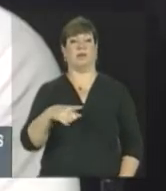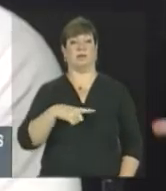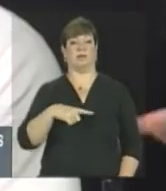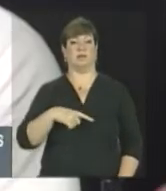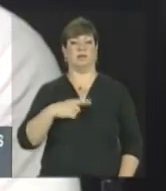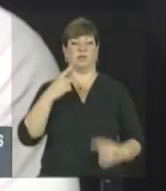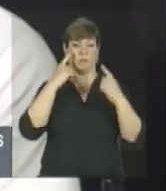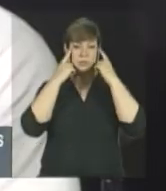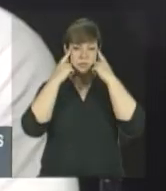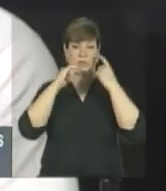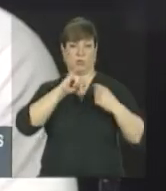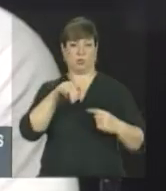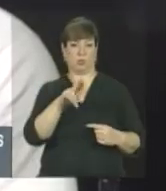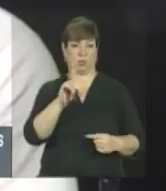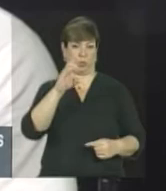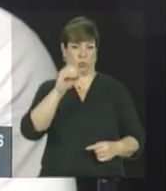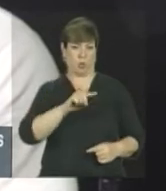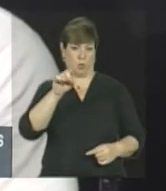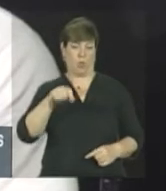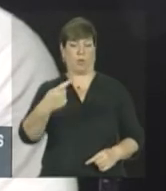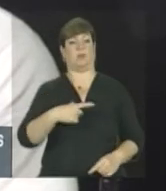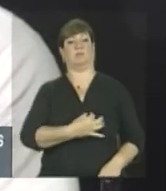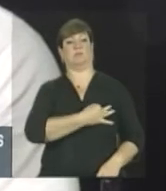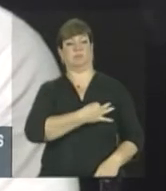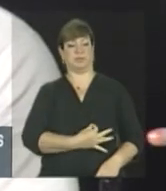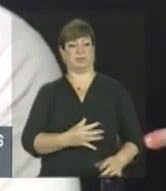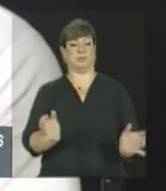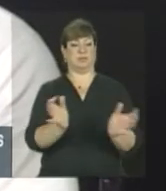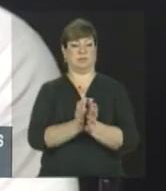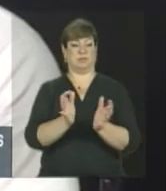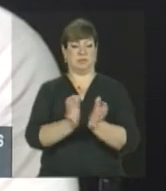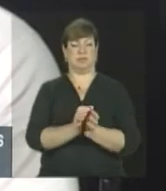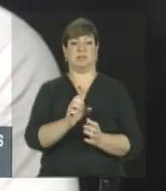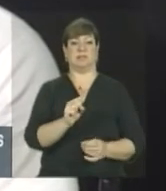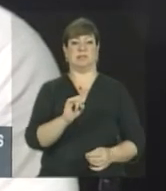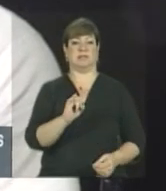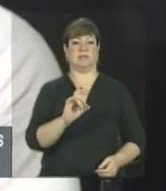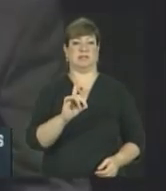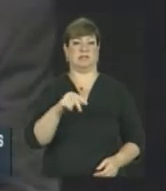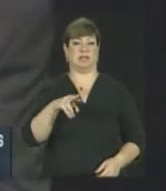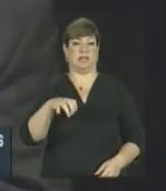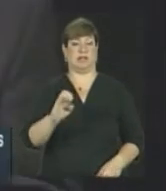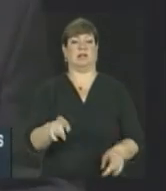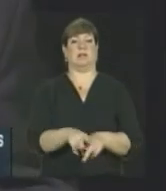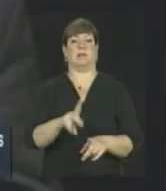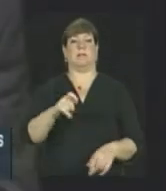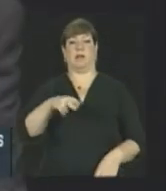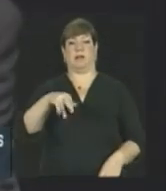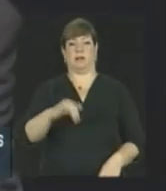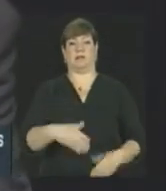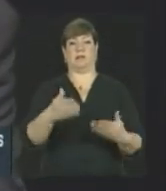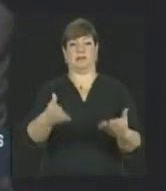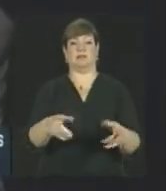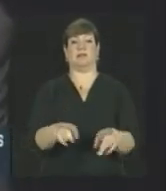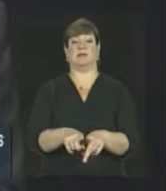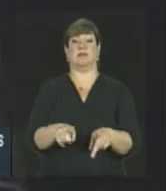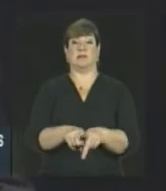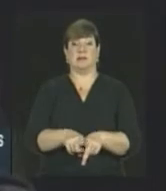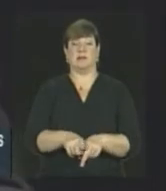judoca, pinheirense, medalhista nas Olimpíadas de Sydney e Pequim. O atleta Felipe